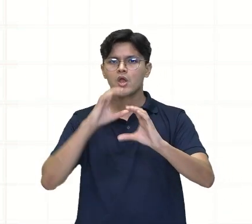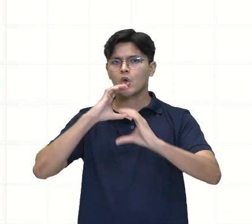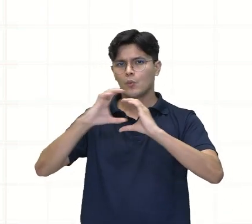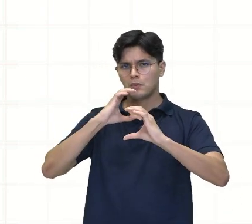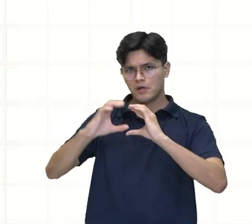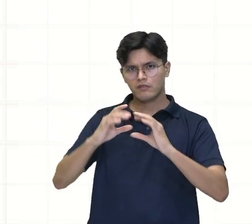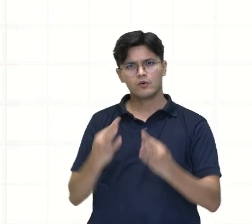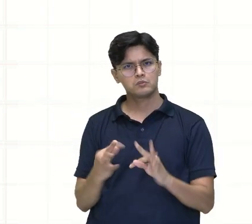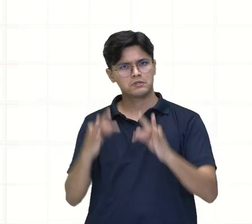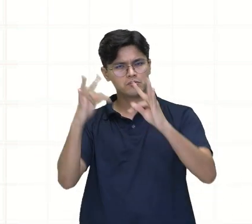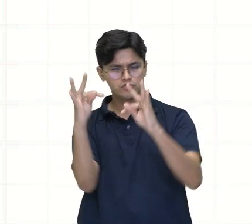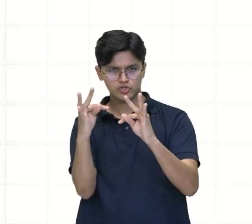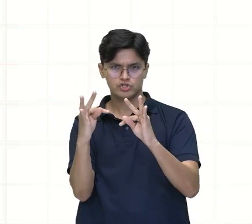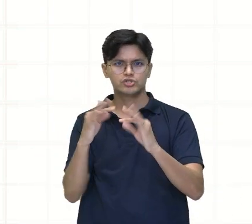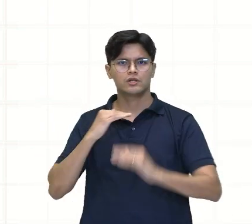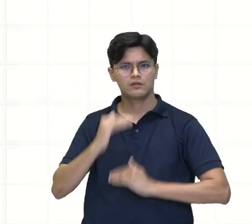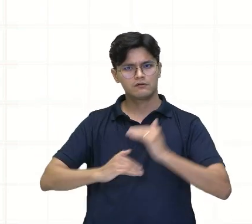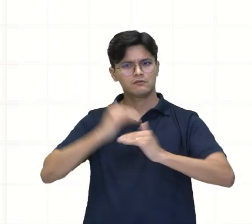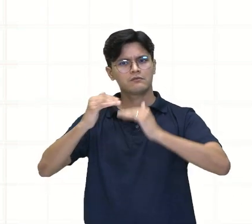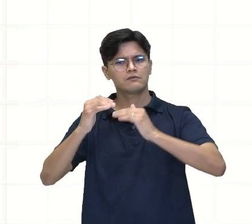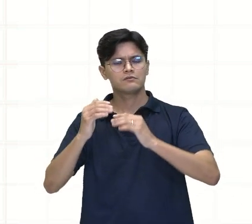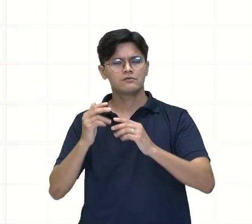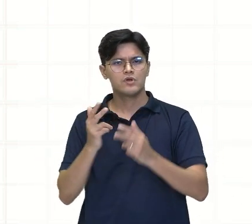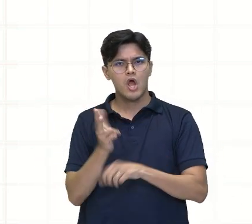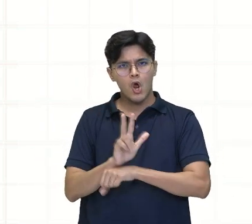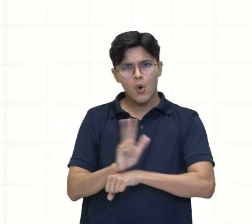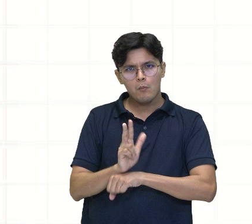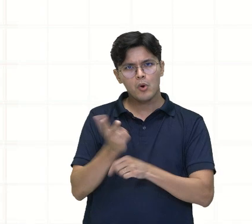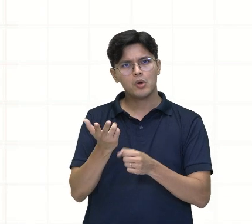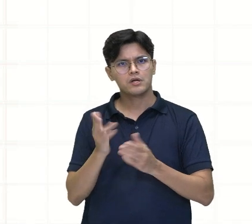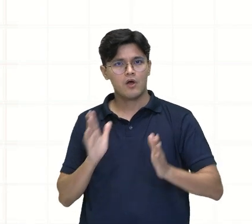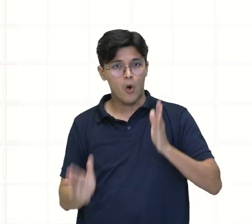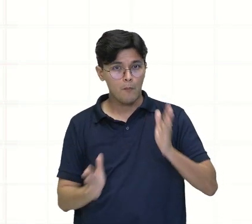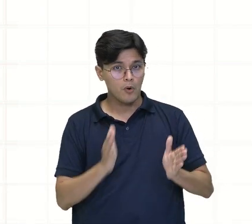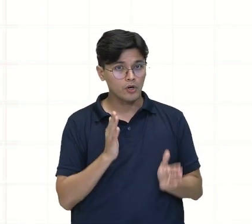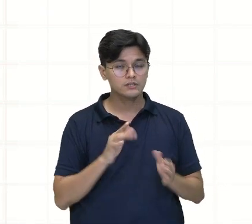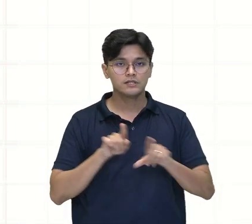inteligência artificial, da robótica, da internet, e isso trouxe